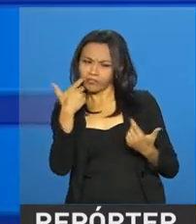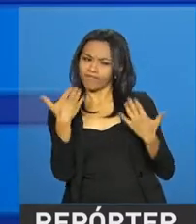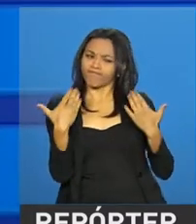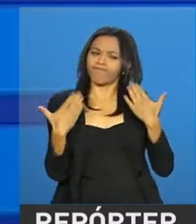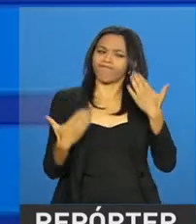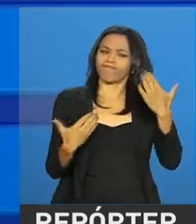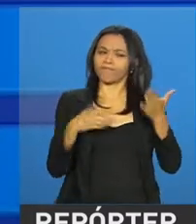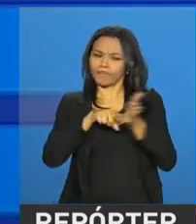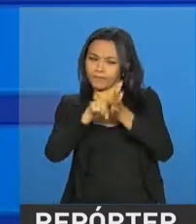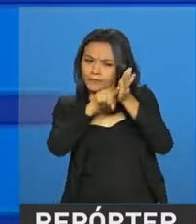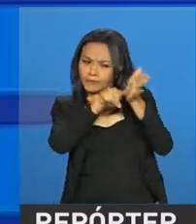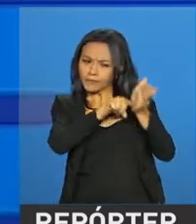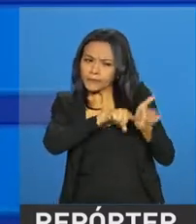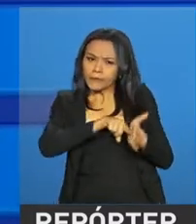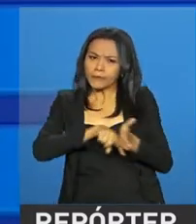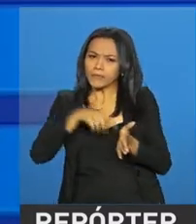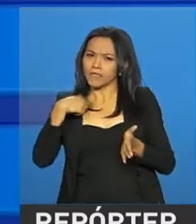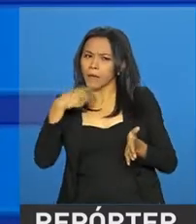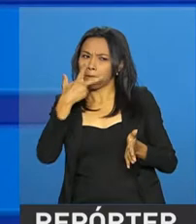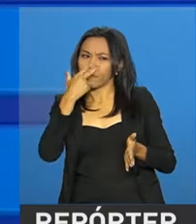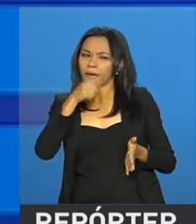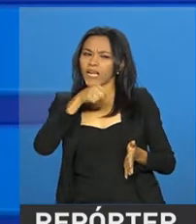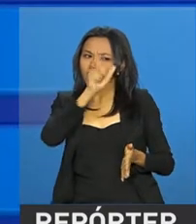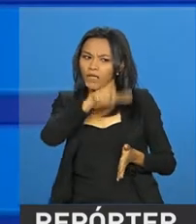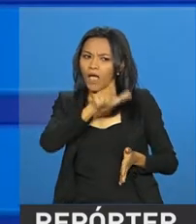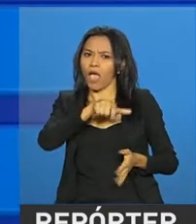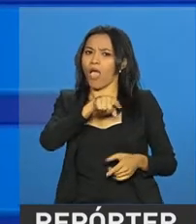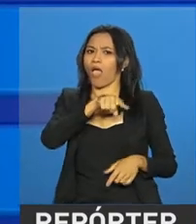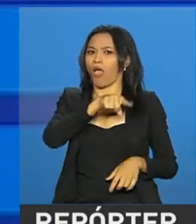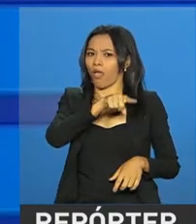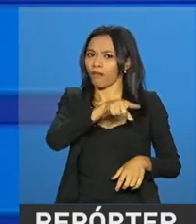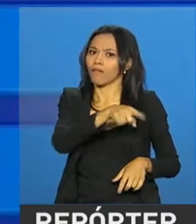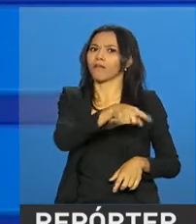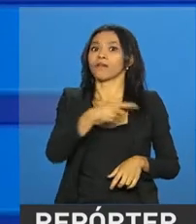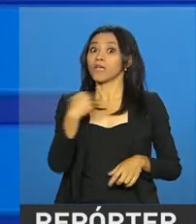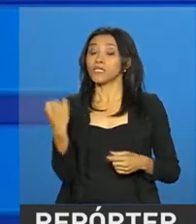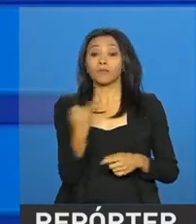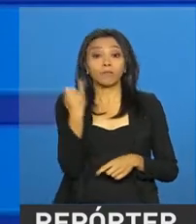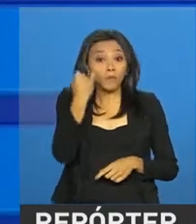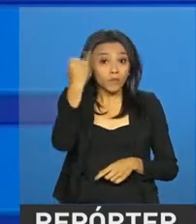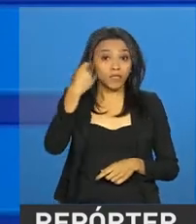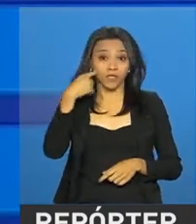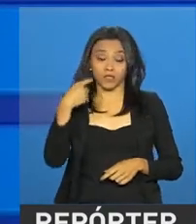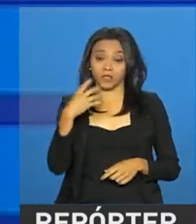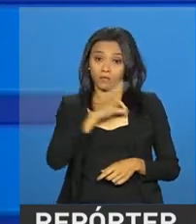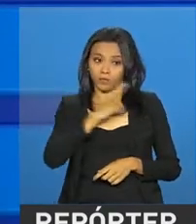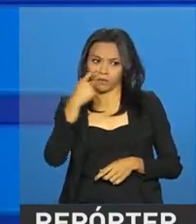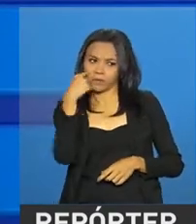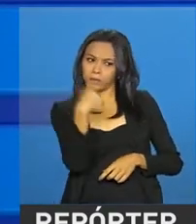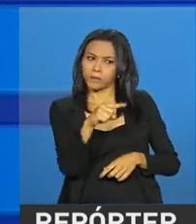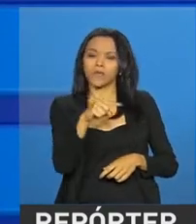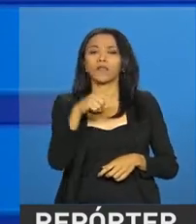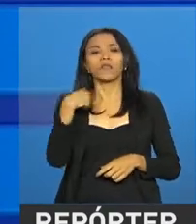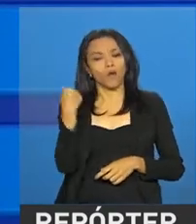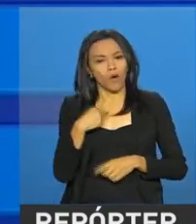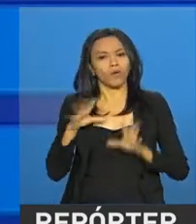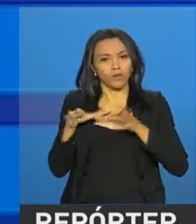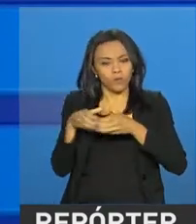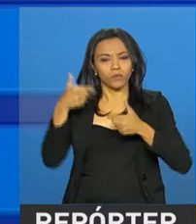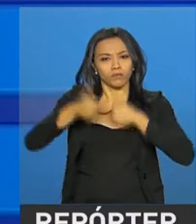gente identifica alguns possíveis suspeitos e a gente tenta realizar, isso é muito importante, a gente realizou nossas ações,